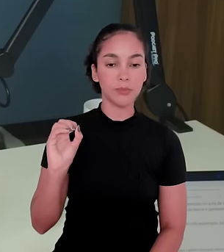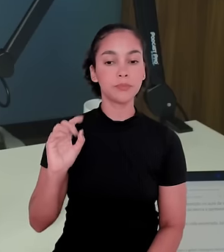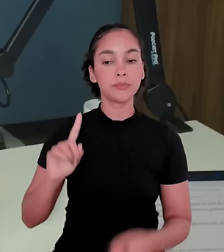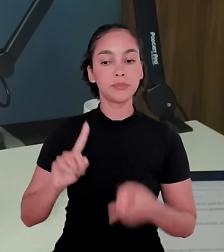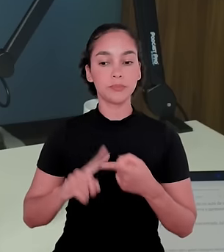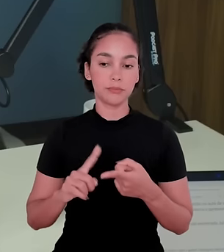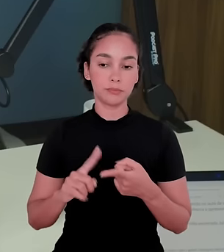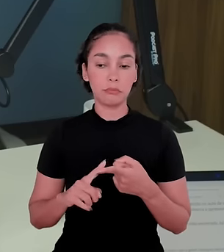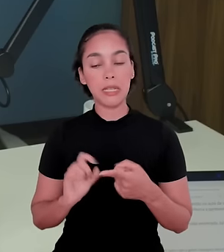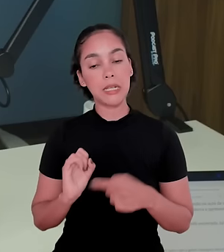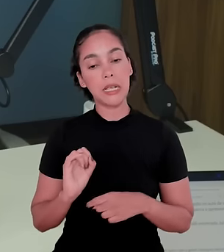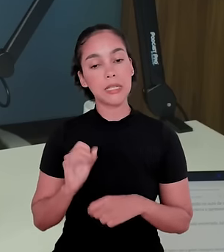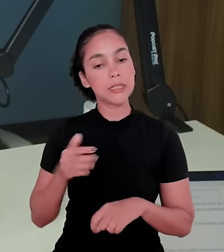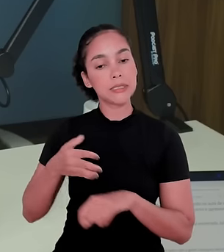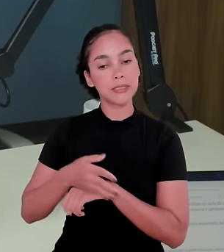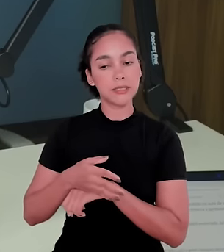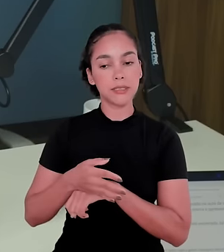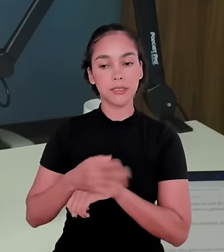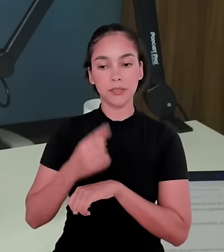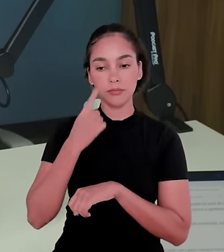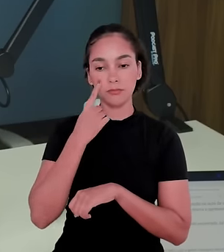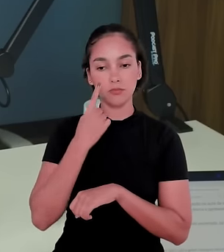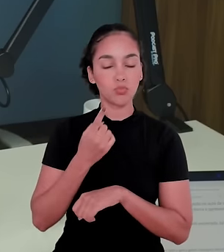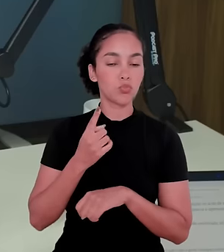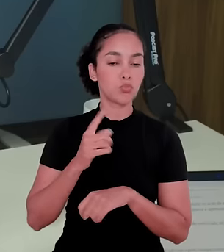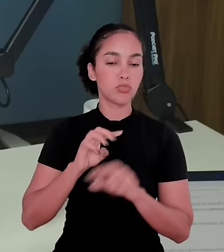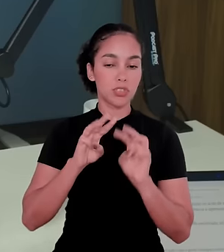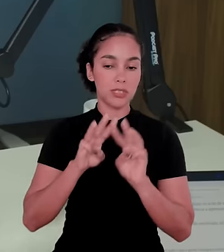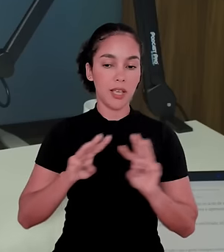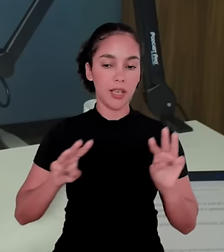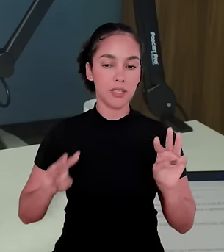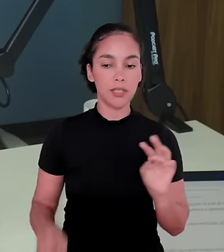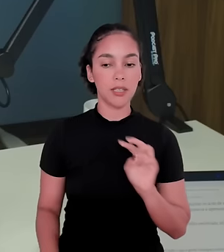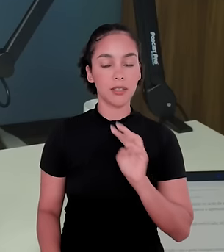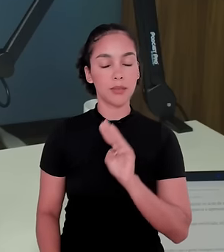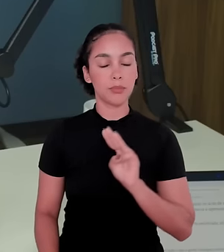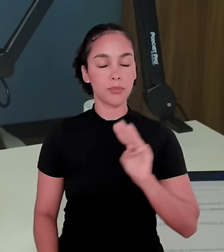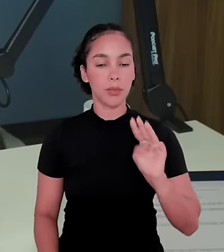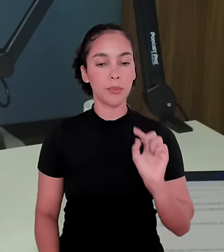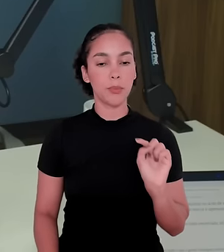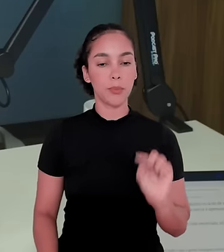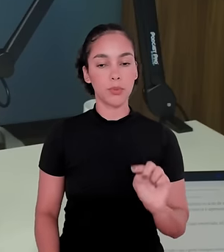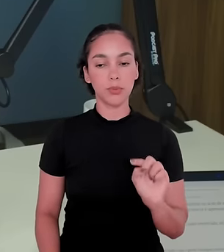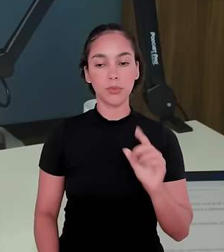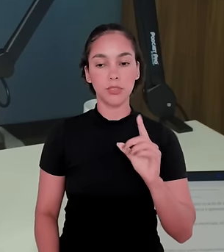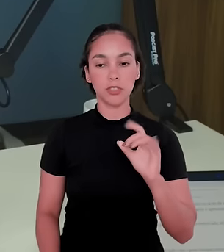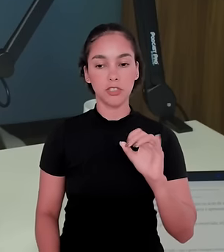também se né acessem aqui o nosso site que é w